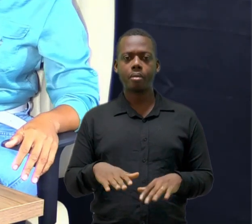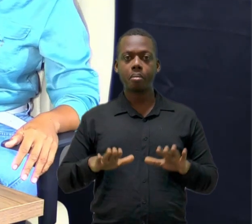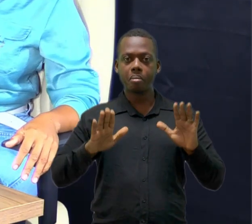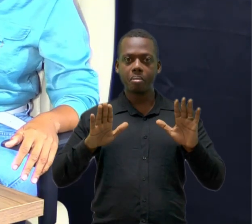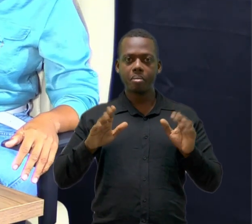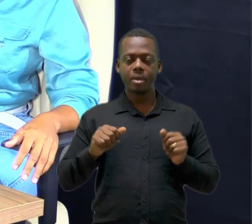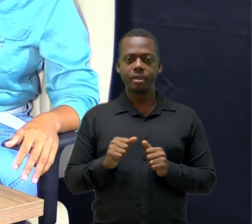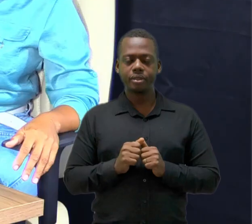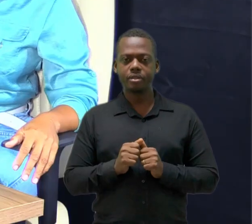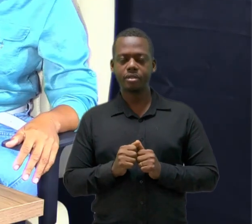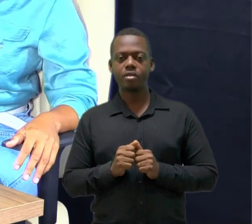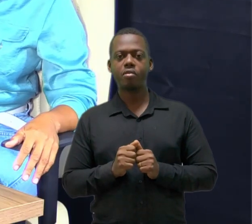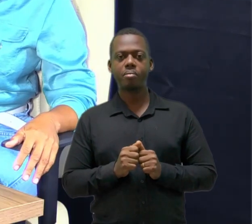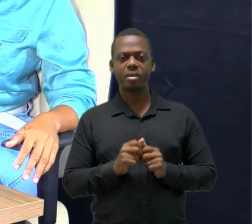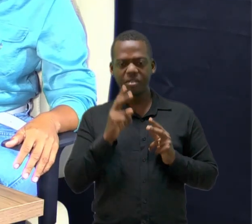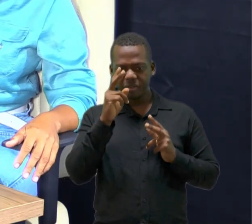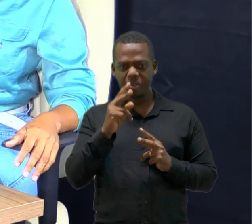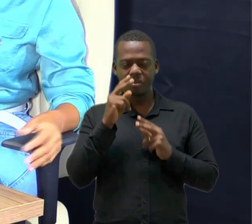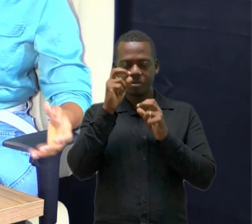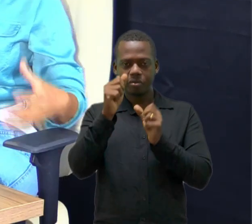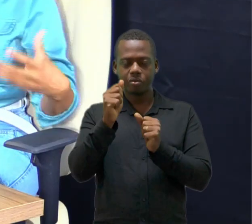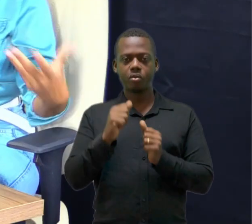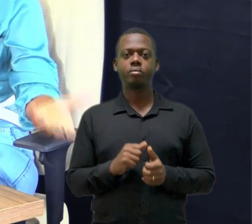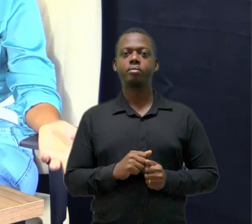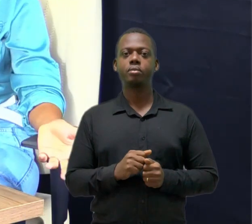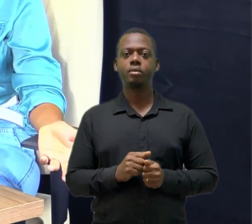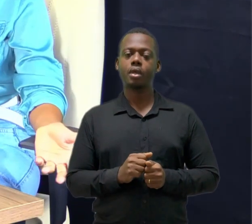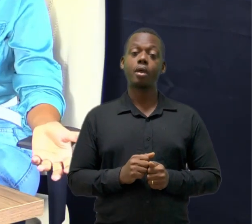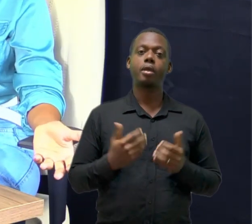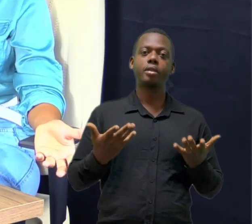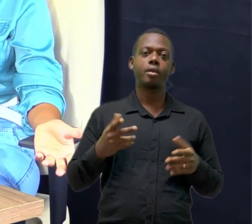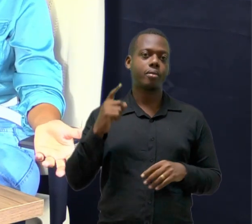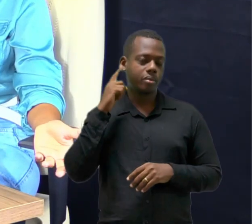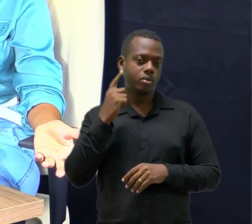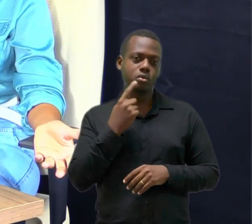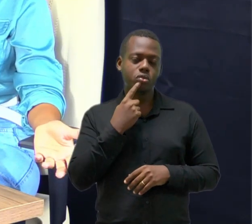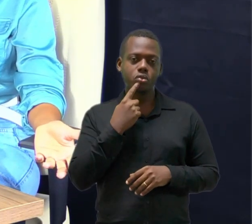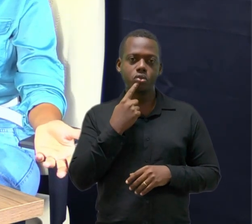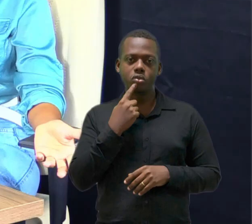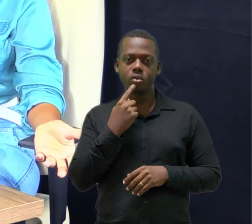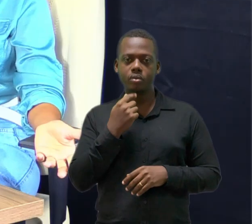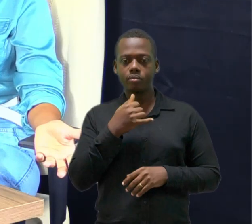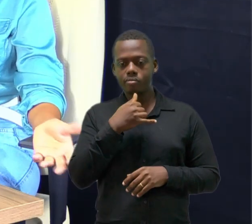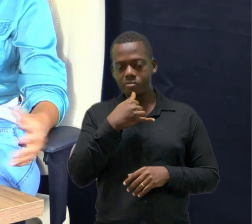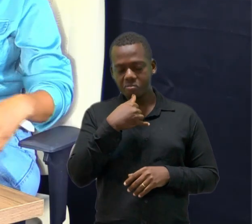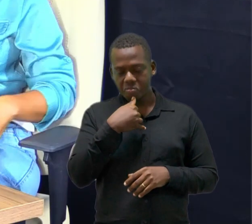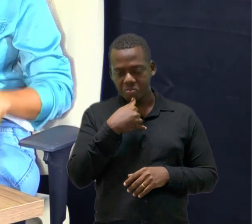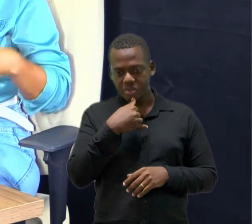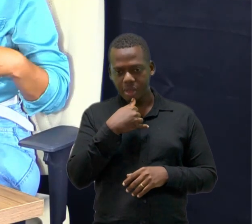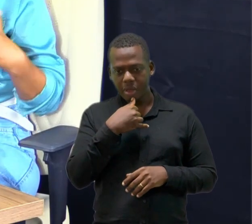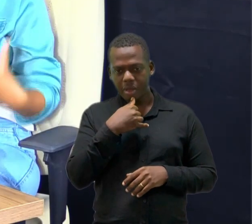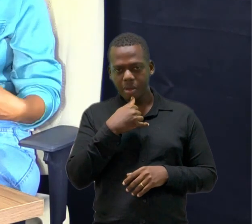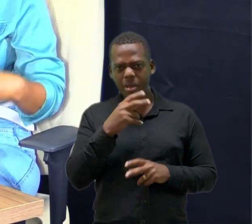uma exclamação, você vai entender ali, Sim. né? Então, para o surdo, eu tenho que fazer triste, e se eu quero